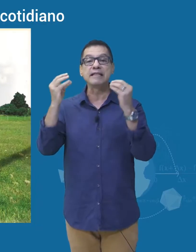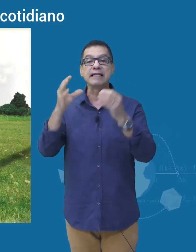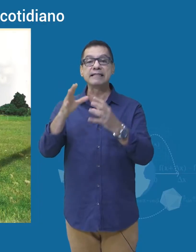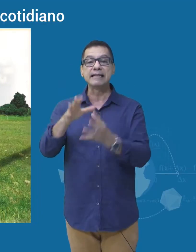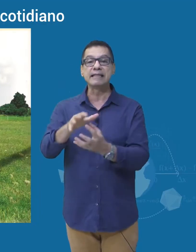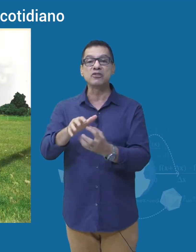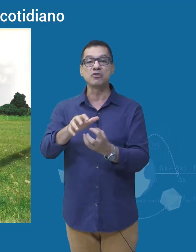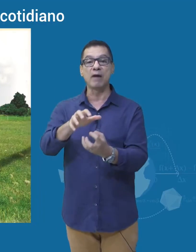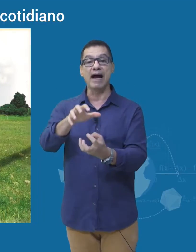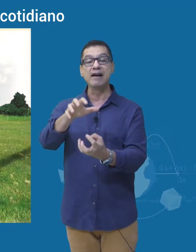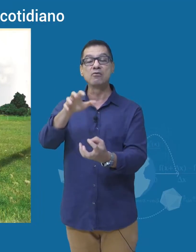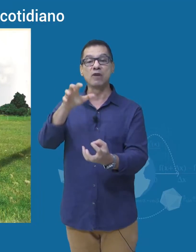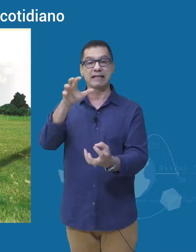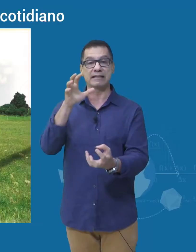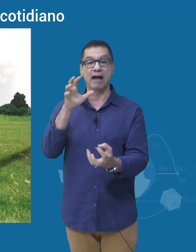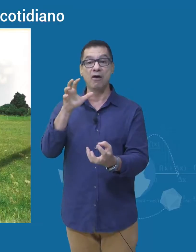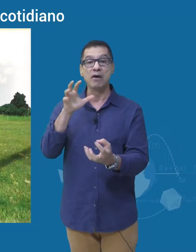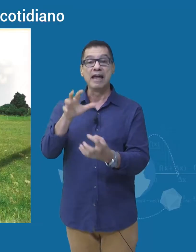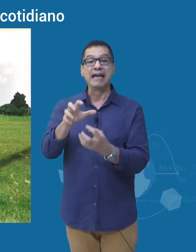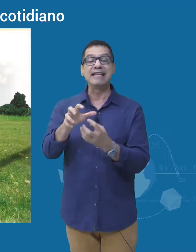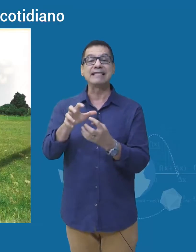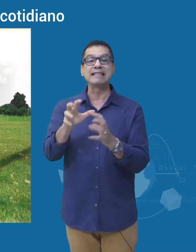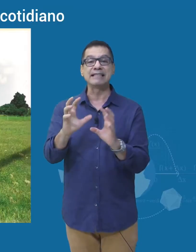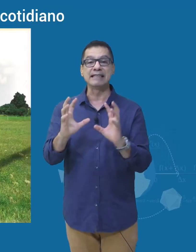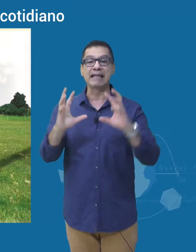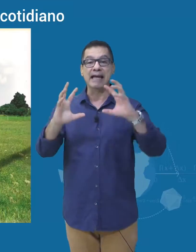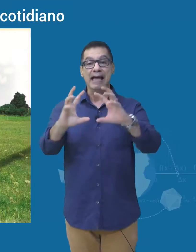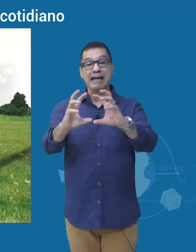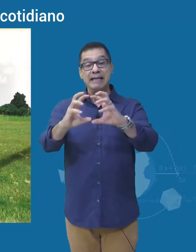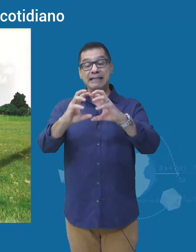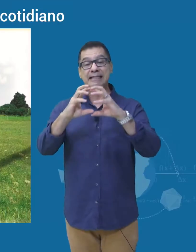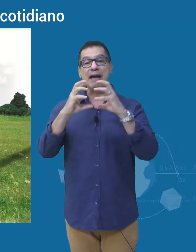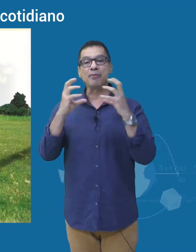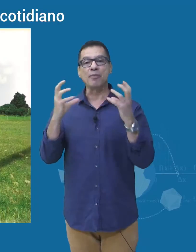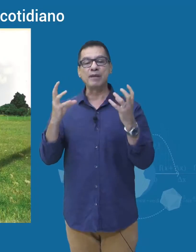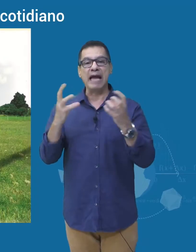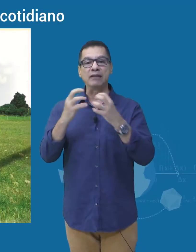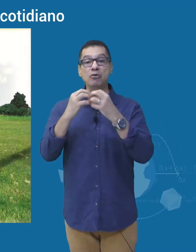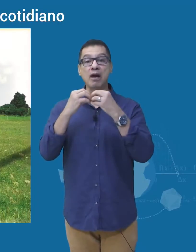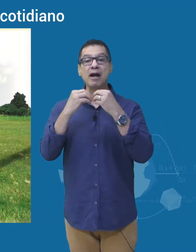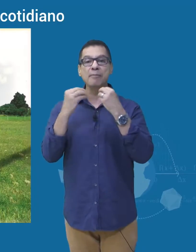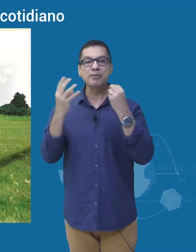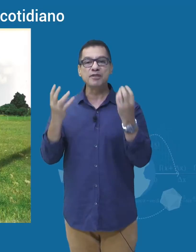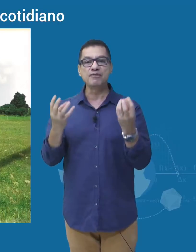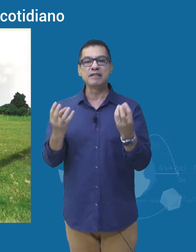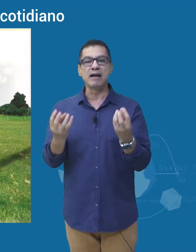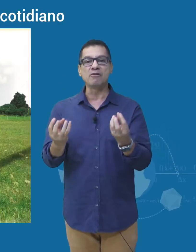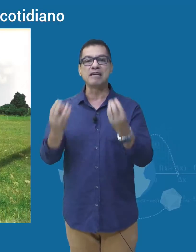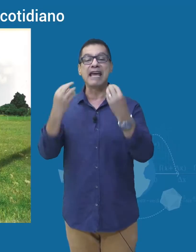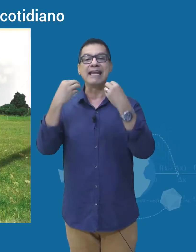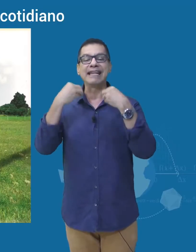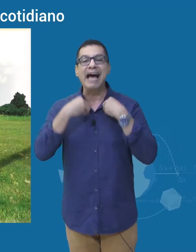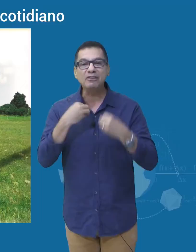olho necessita de uma angulação, necessita se apropriar do campo de visão que é nato do